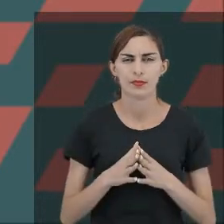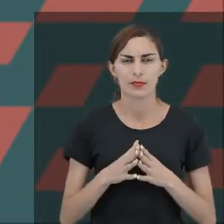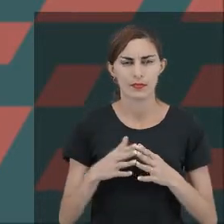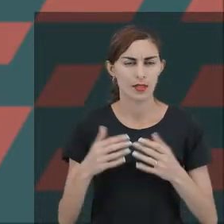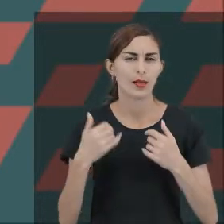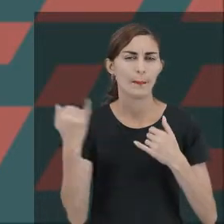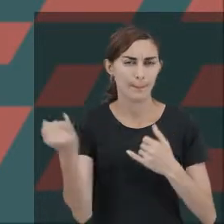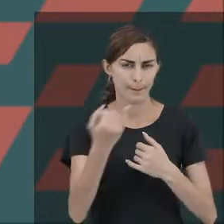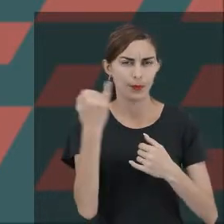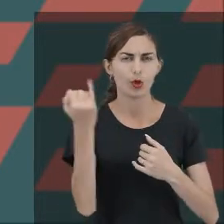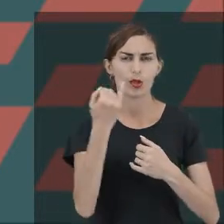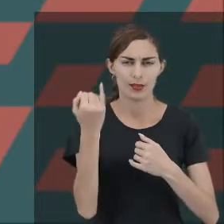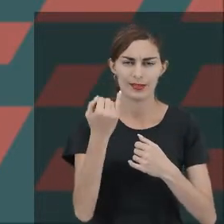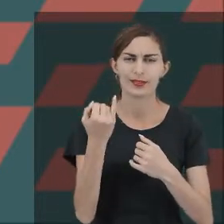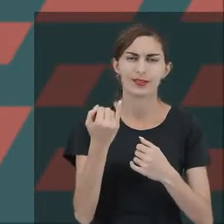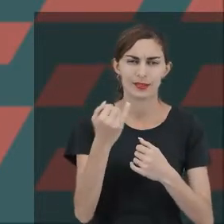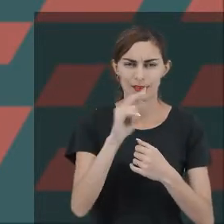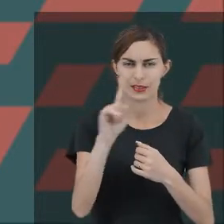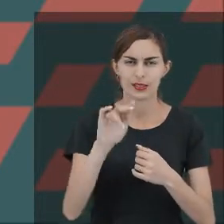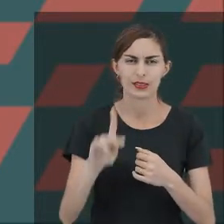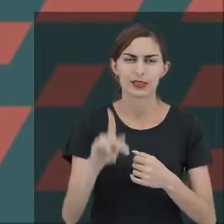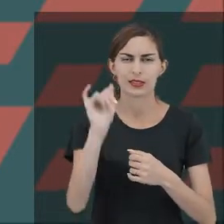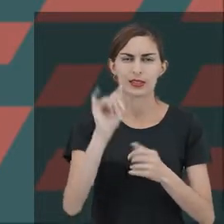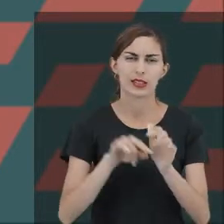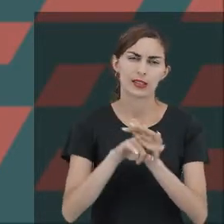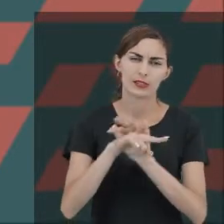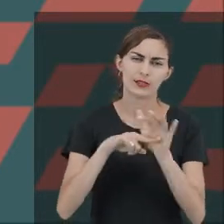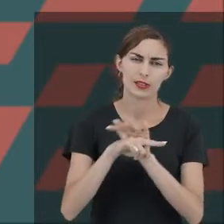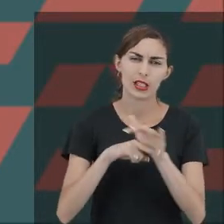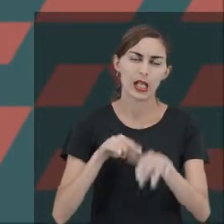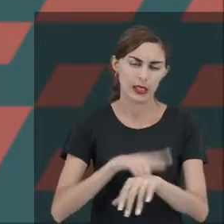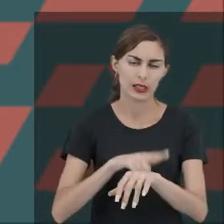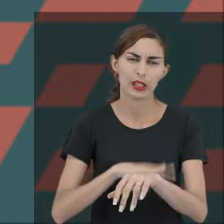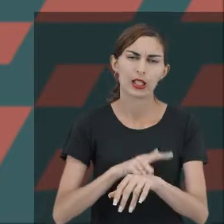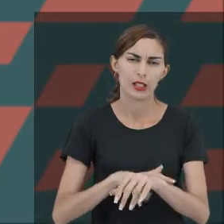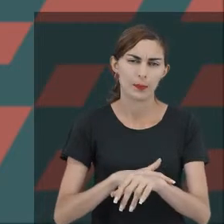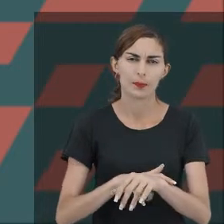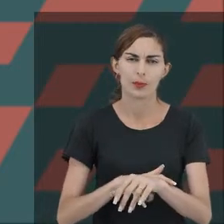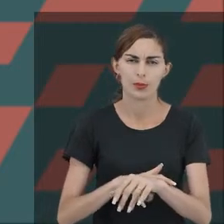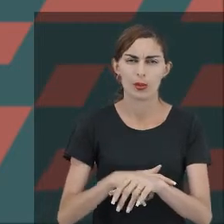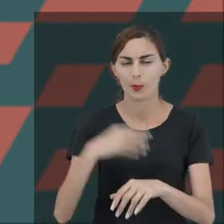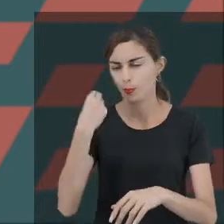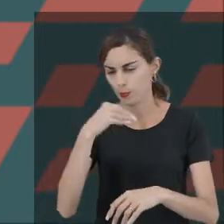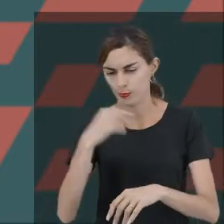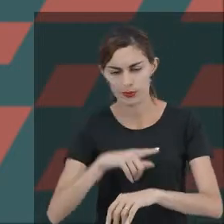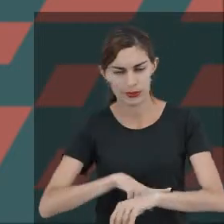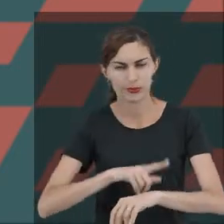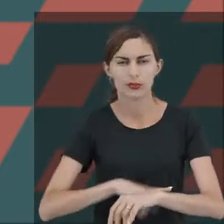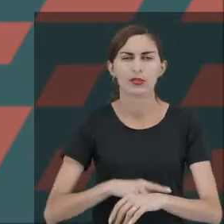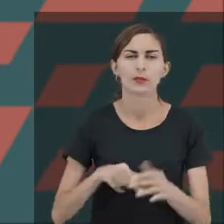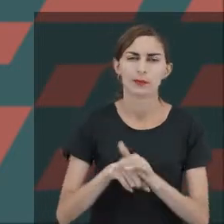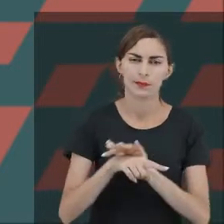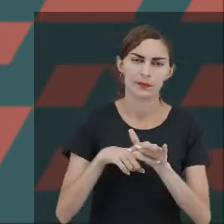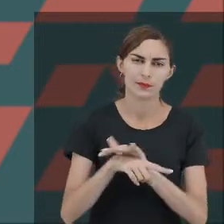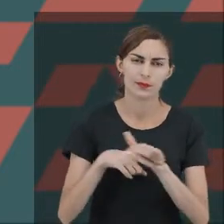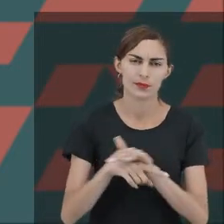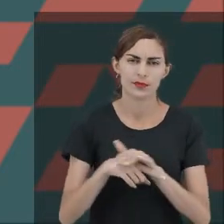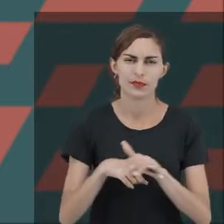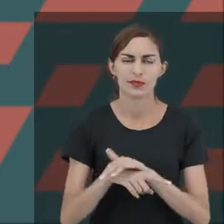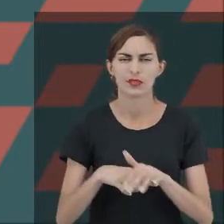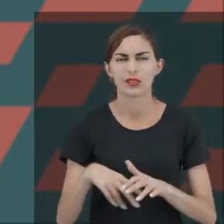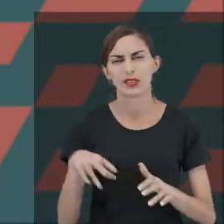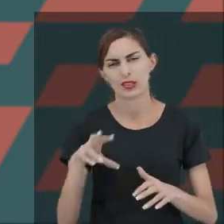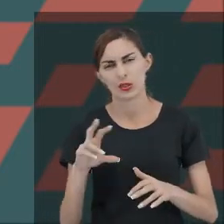elemento importantíssimo na vigilância do Zika é a investigação em tempo oportuno, que a gente classifica como até 180